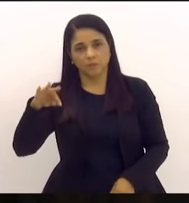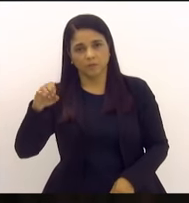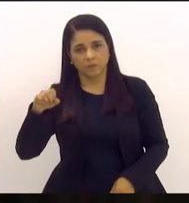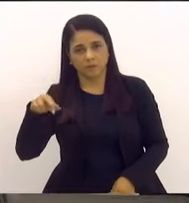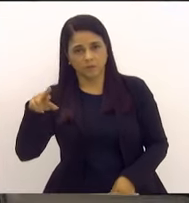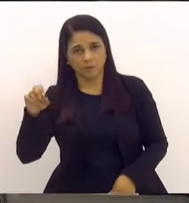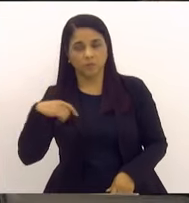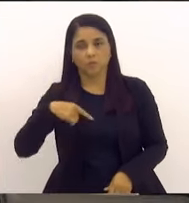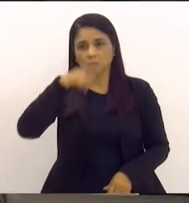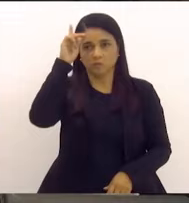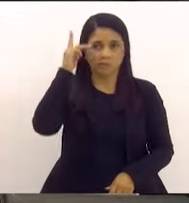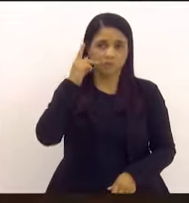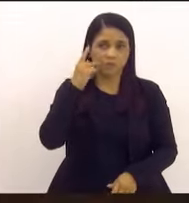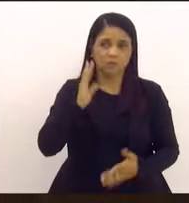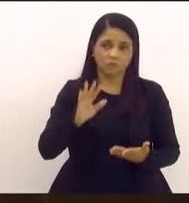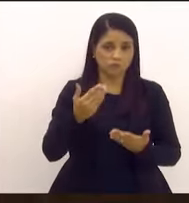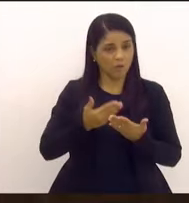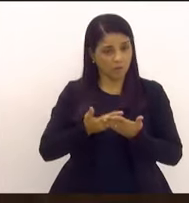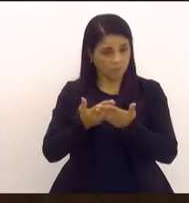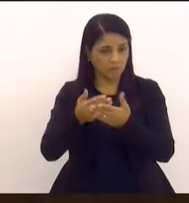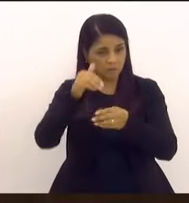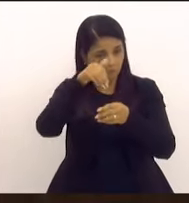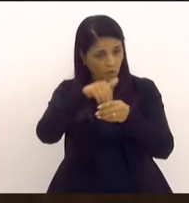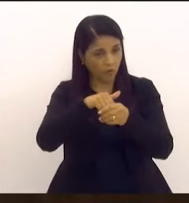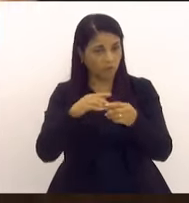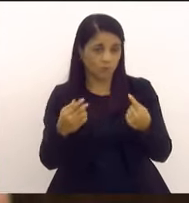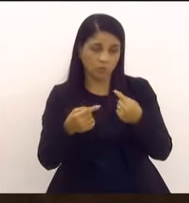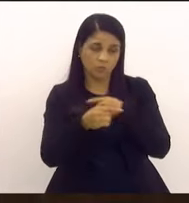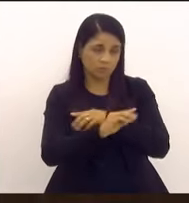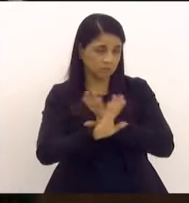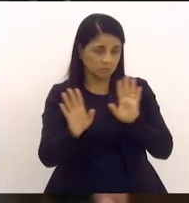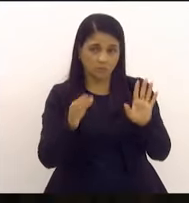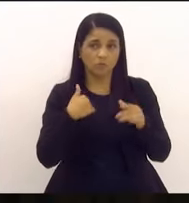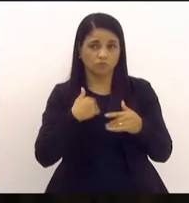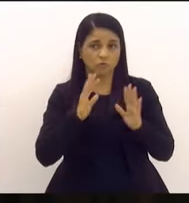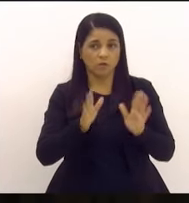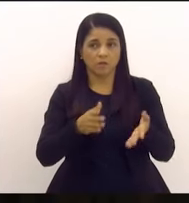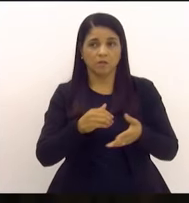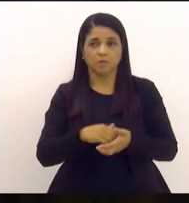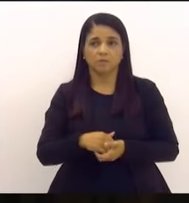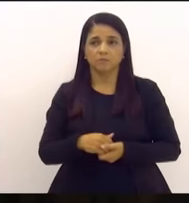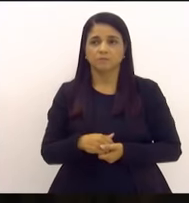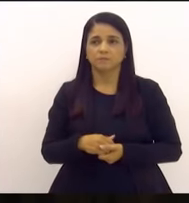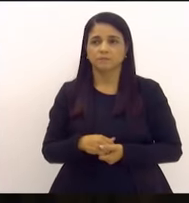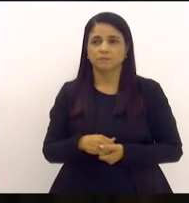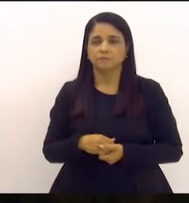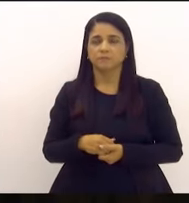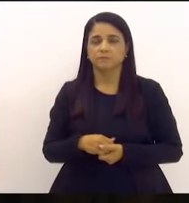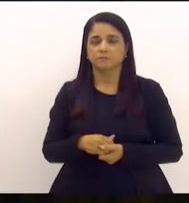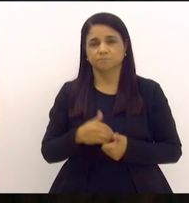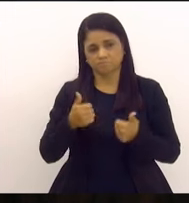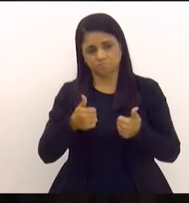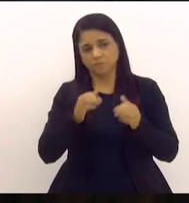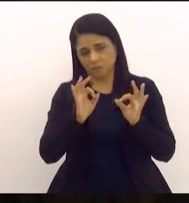Quando eu encaminhei, já falei que estava votando contrário. Perfeito. Declaração de voto.